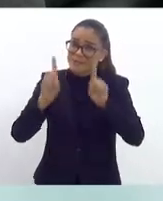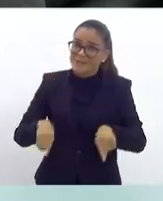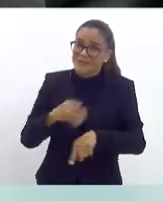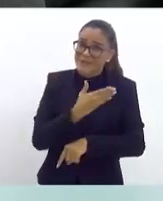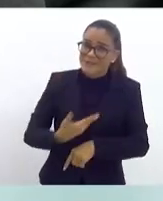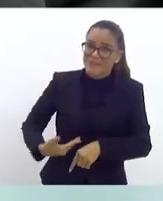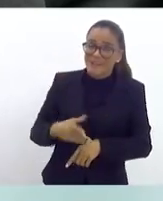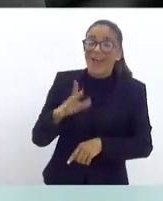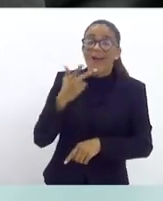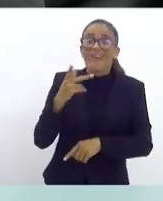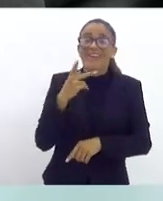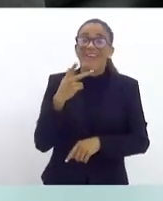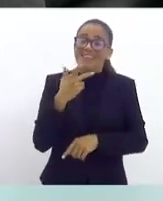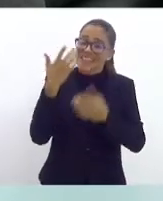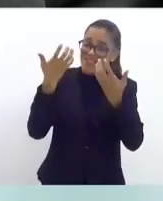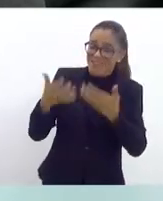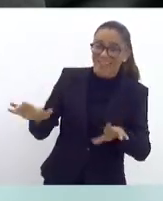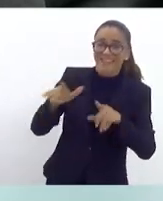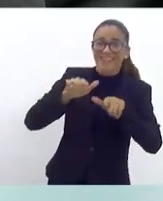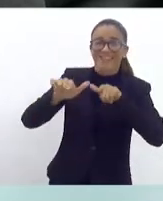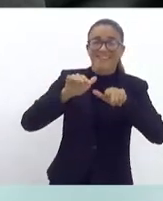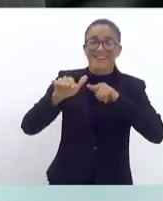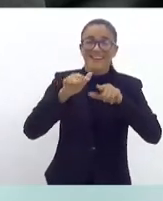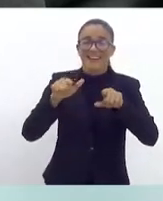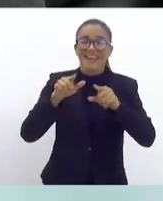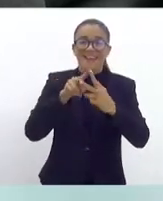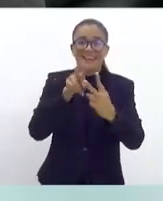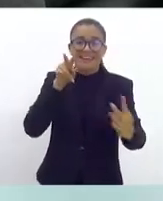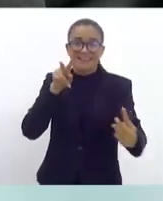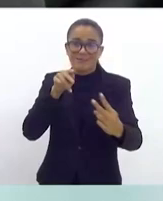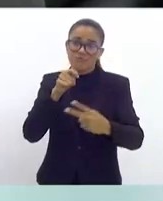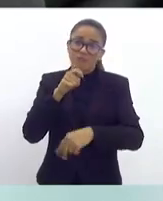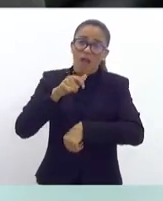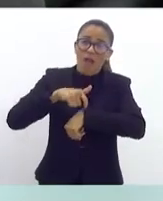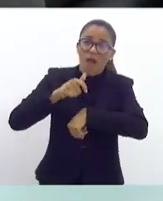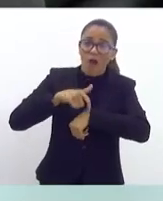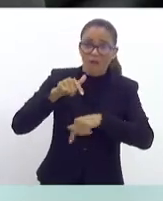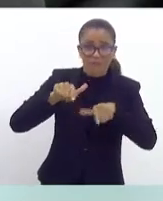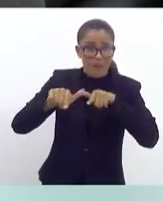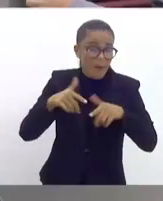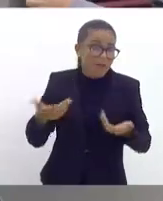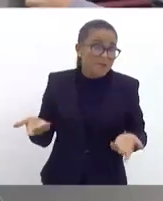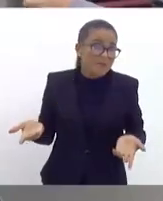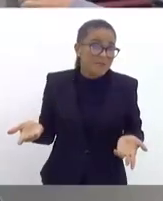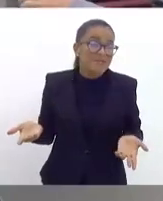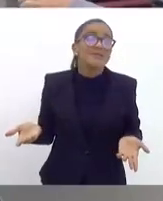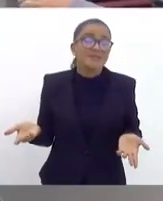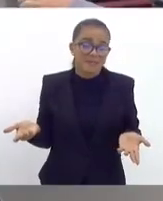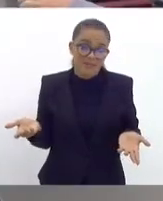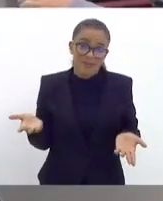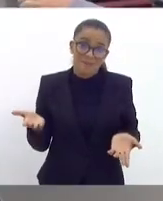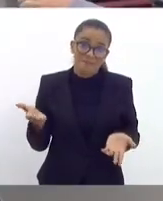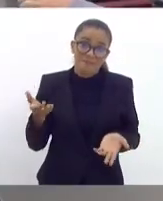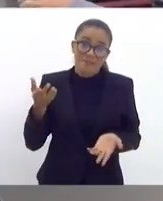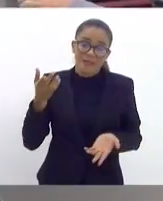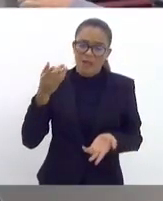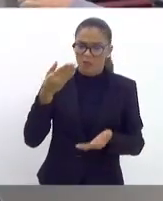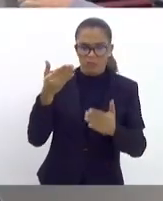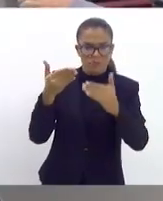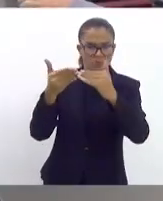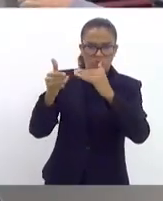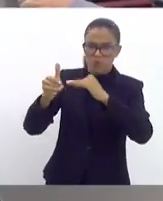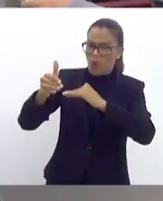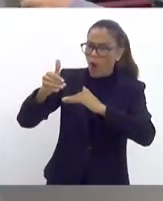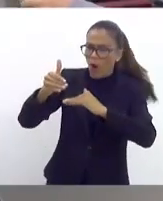de não trabalhar remotamente quando não estiver no horário de trabalho não mas olha só Eu discordo